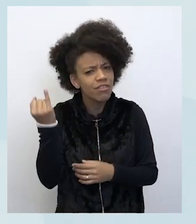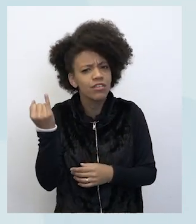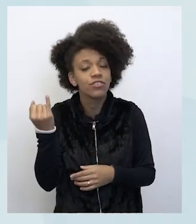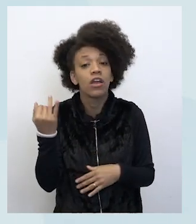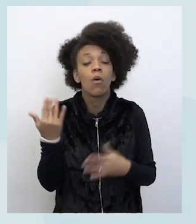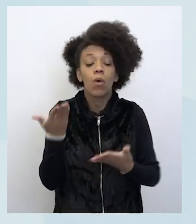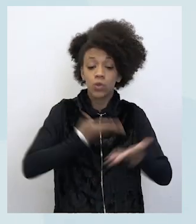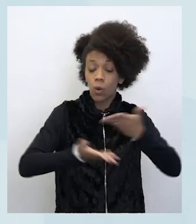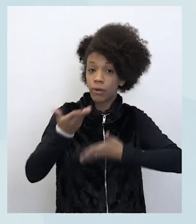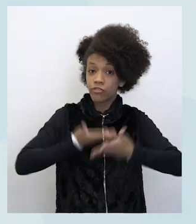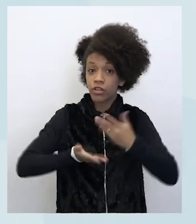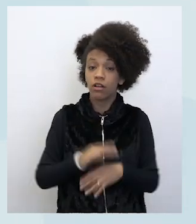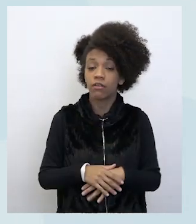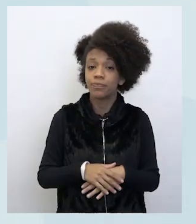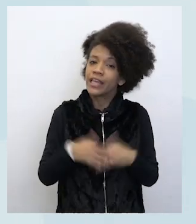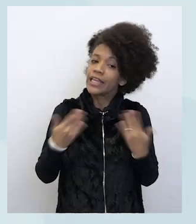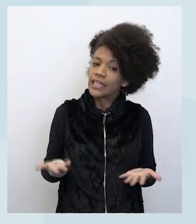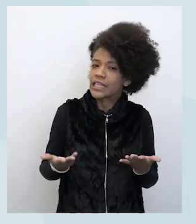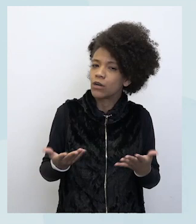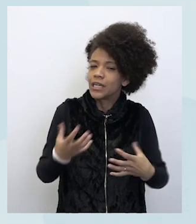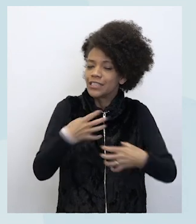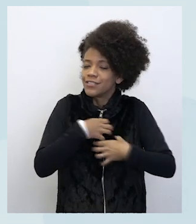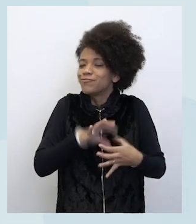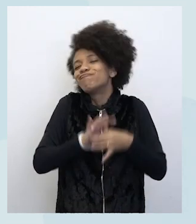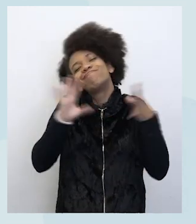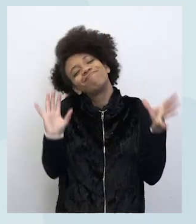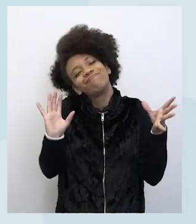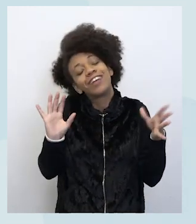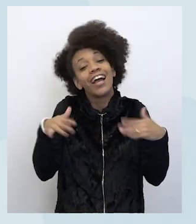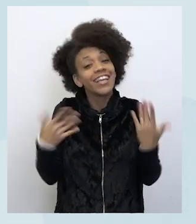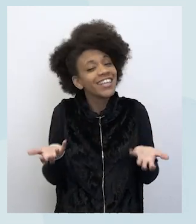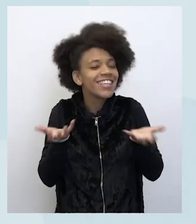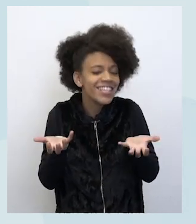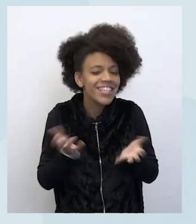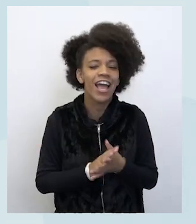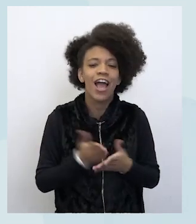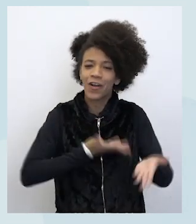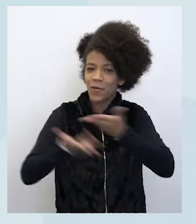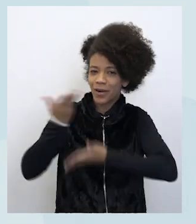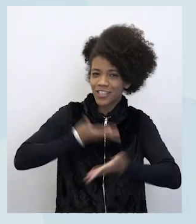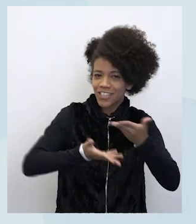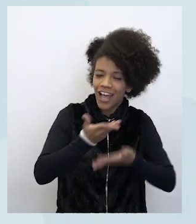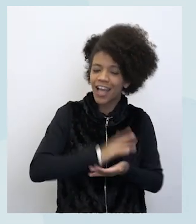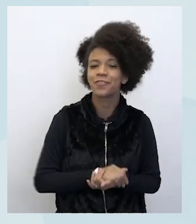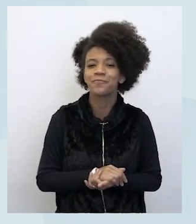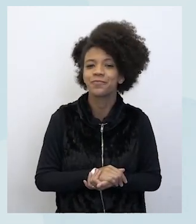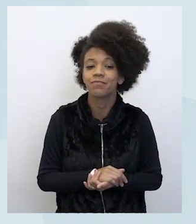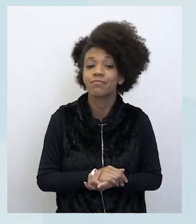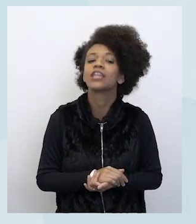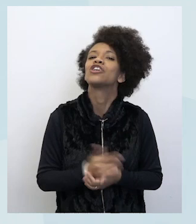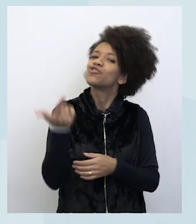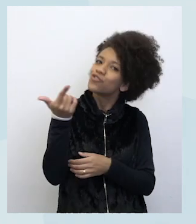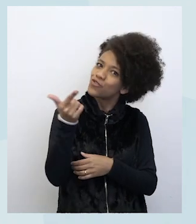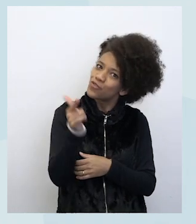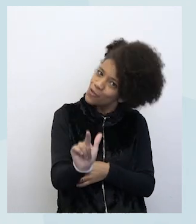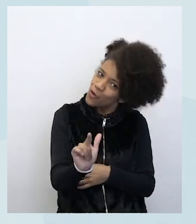gente compartilha. Então, para quem se sentir à vontade, para quem quiser compartilhar, vai aí de